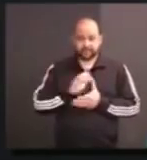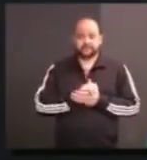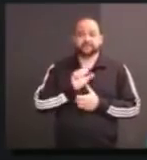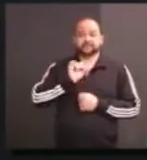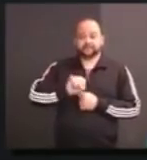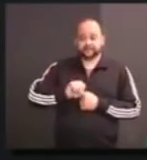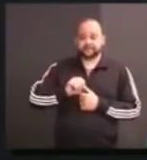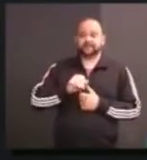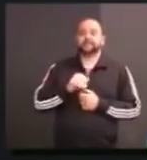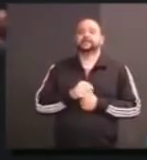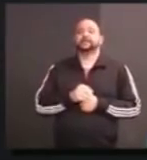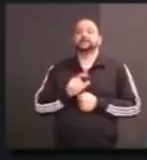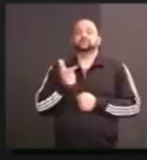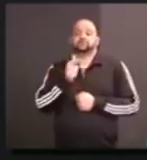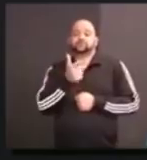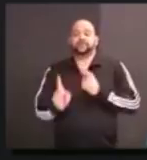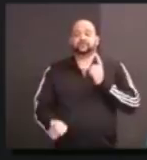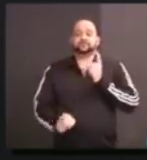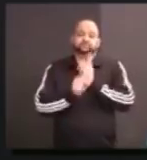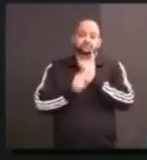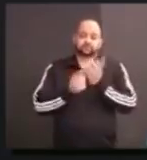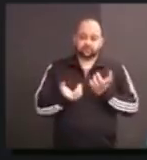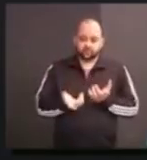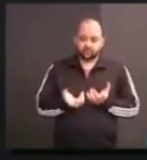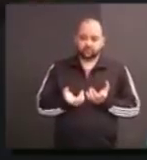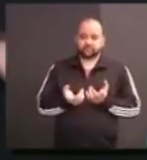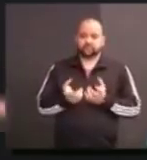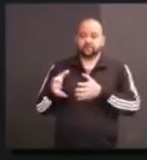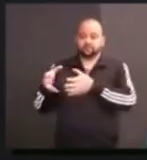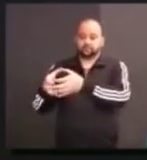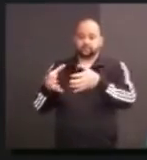fossem esses encontros